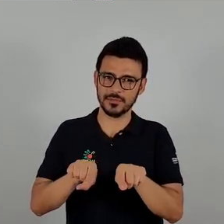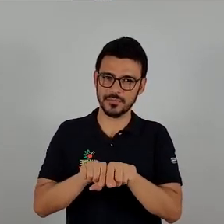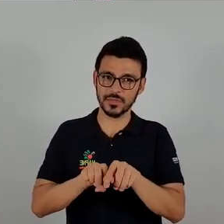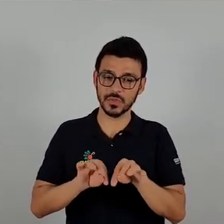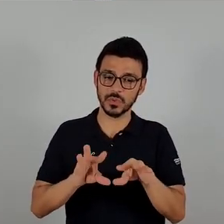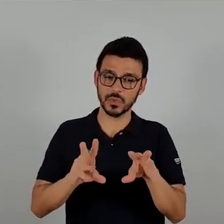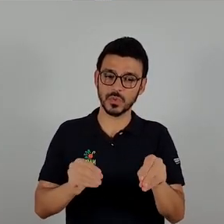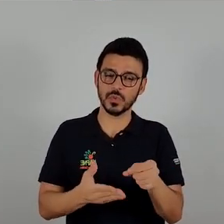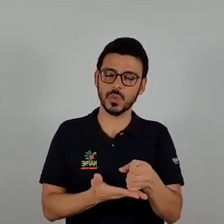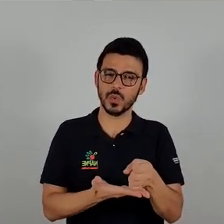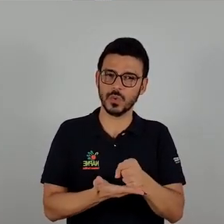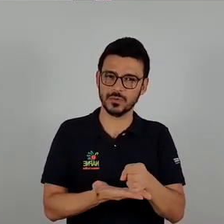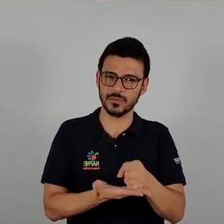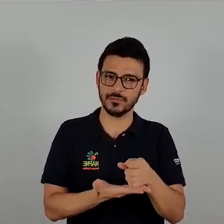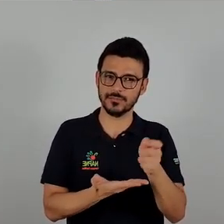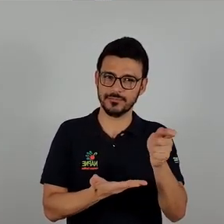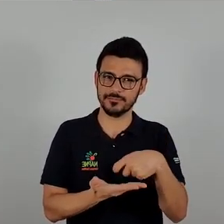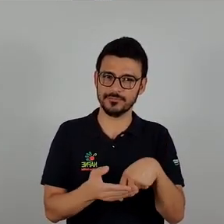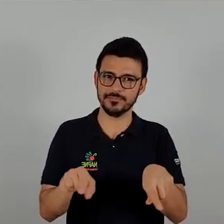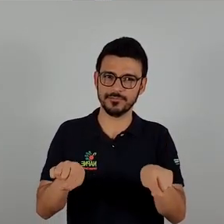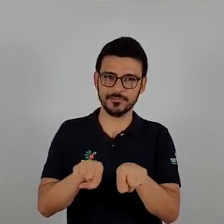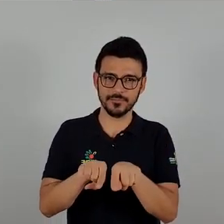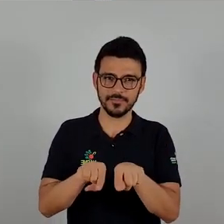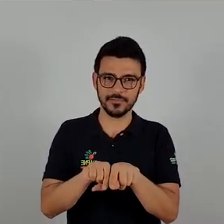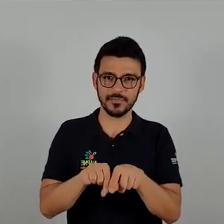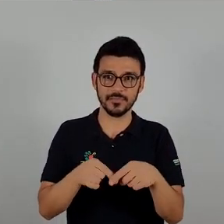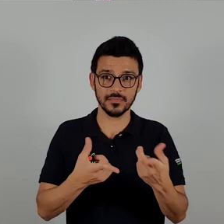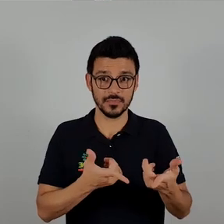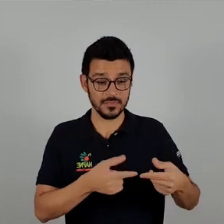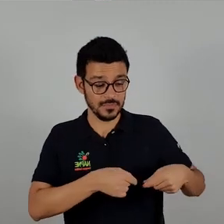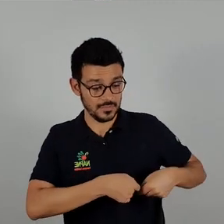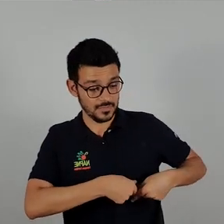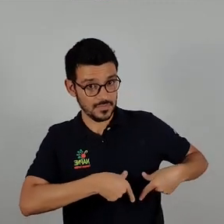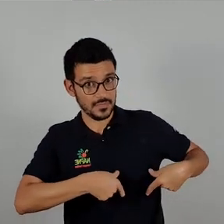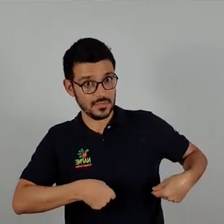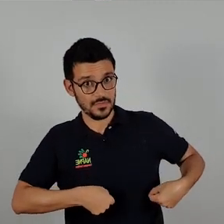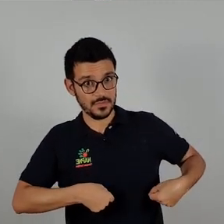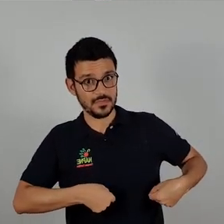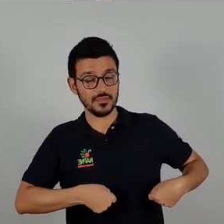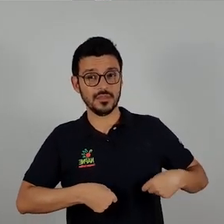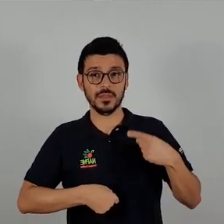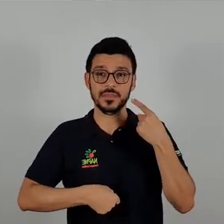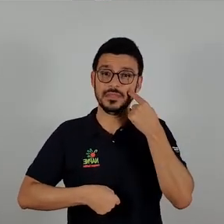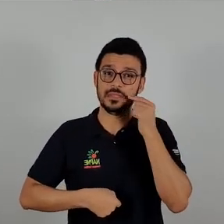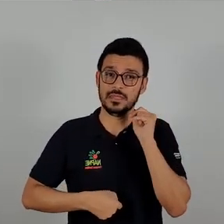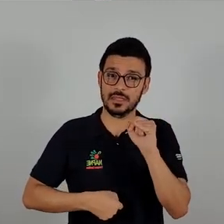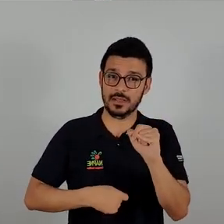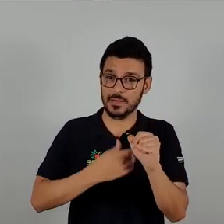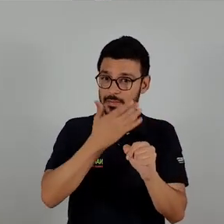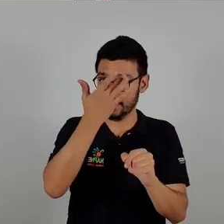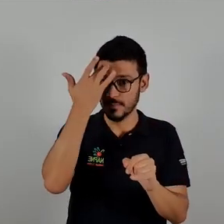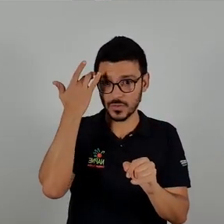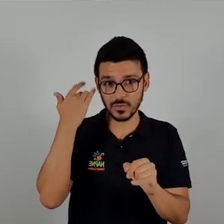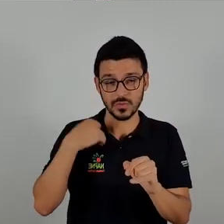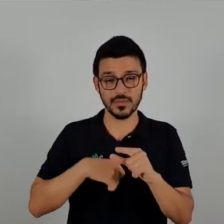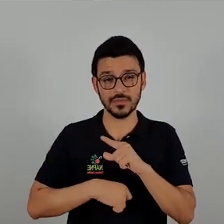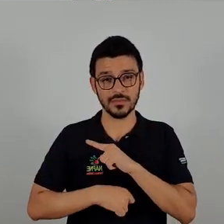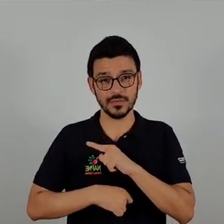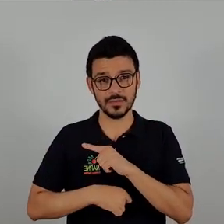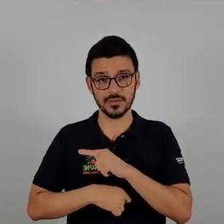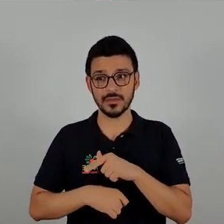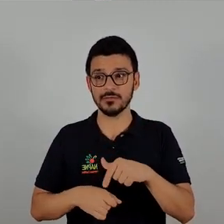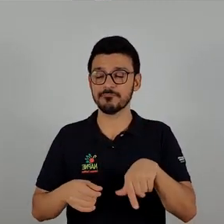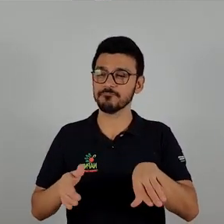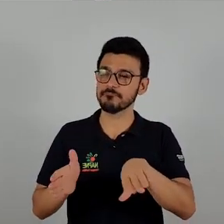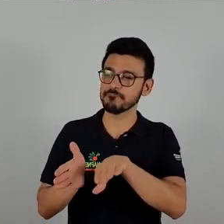digita. Tendinite e tal, não sei o quê. Primeira pergunta, como é que está a saúde do seu fígado? Está tudo bem, os exames, está tudo em ordem. E você tem